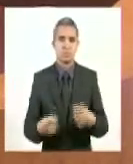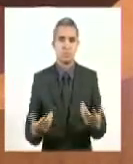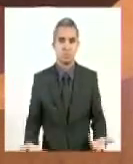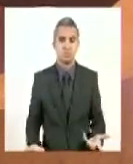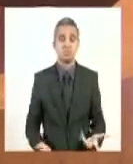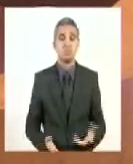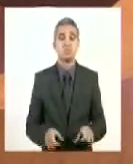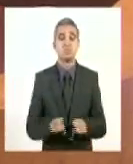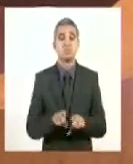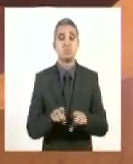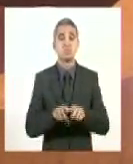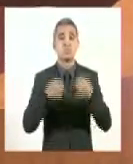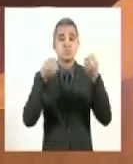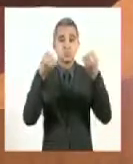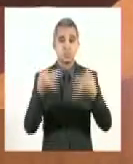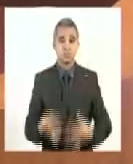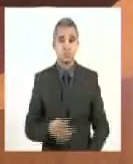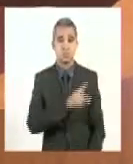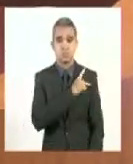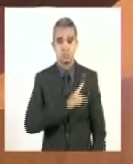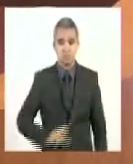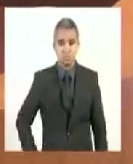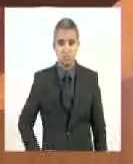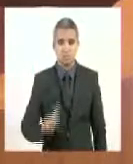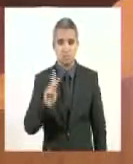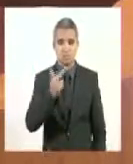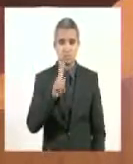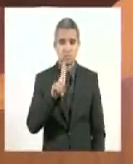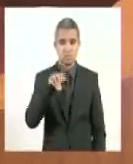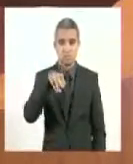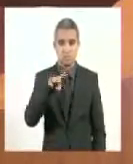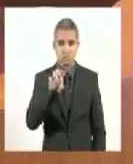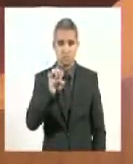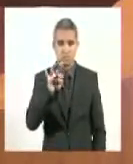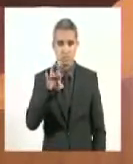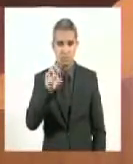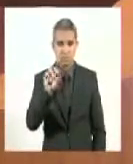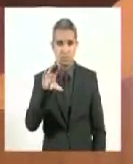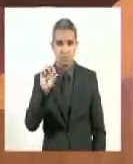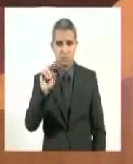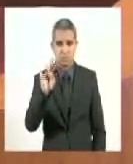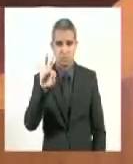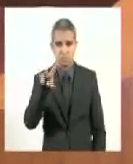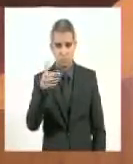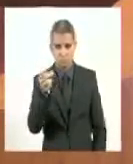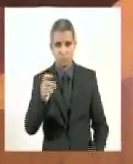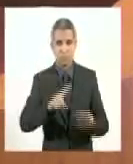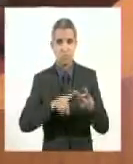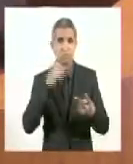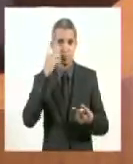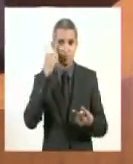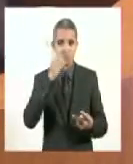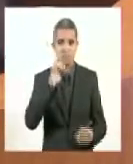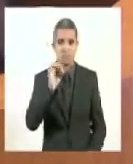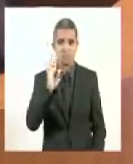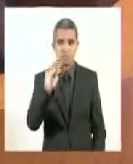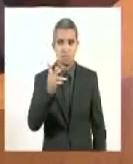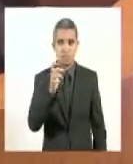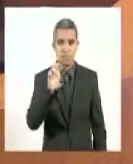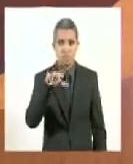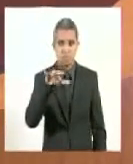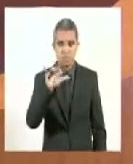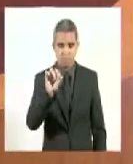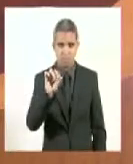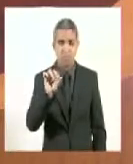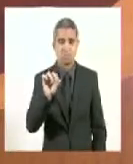mencionei presidente Humberto Coutinho, quando mencionei deputado Otelino, não foi